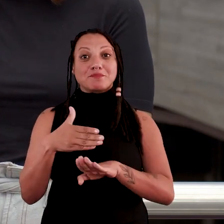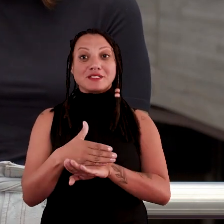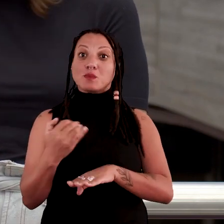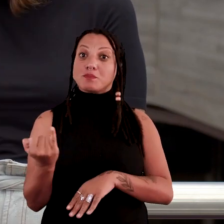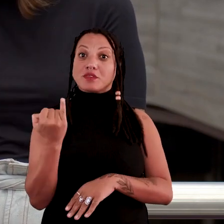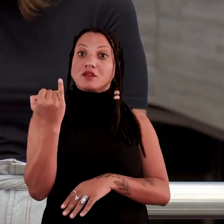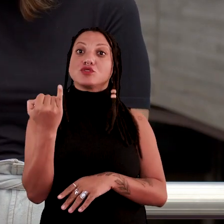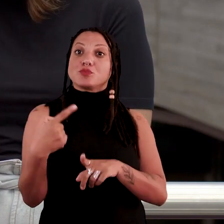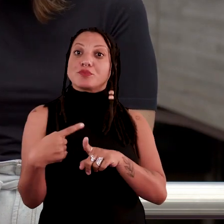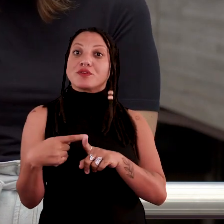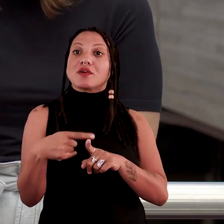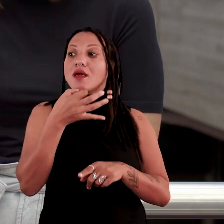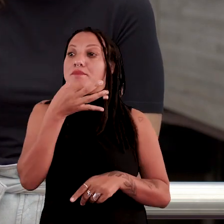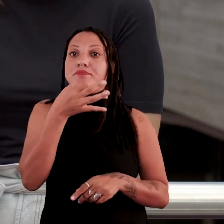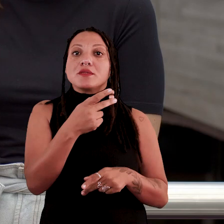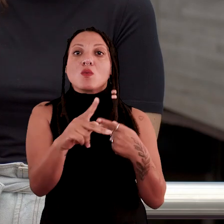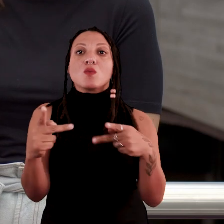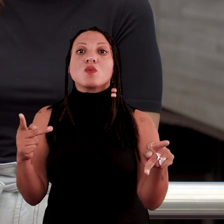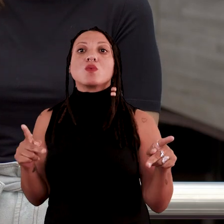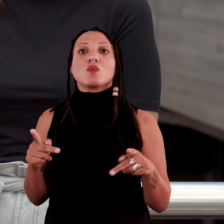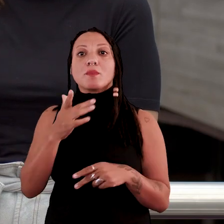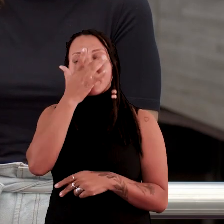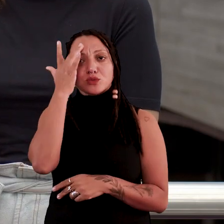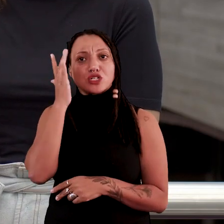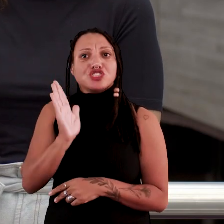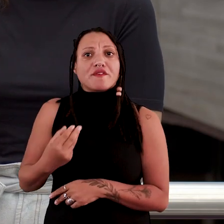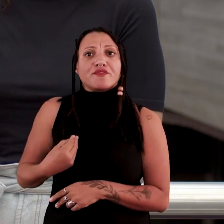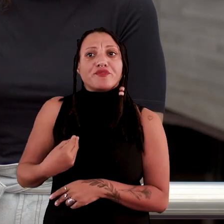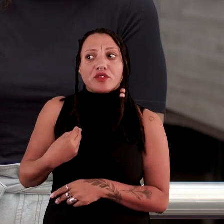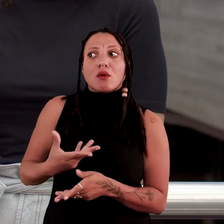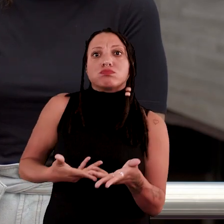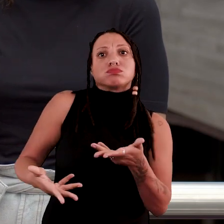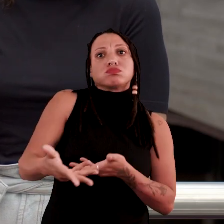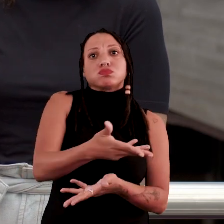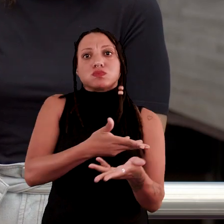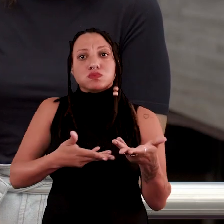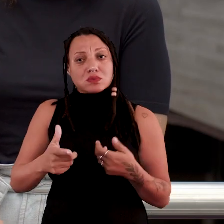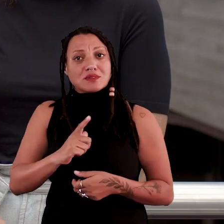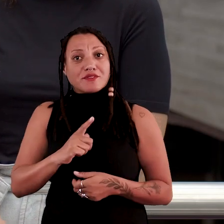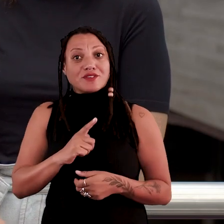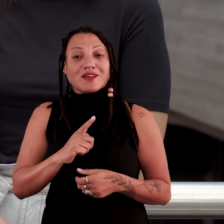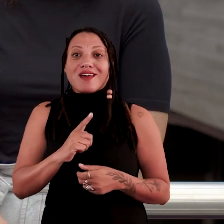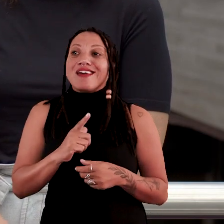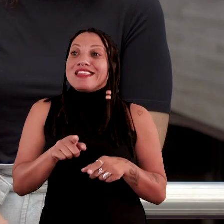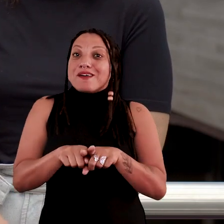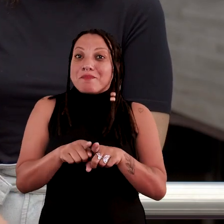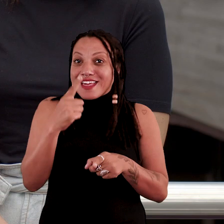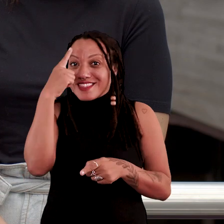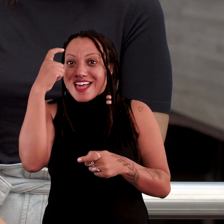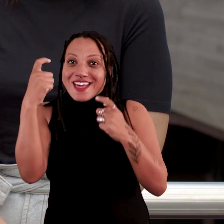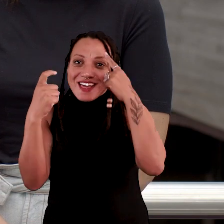por isso que, quando a gente olha o projeto, ele é um conjunto de vários usos diversos